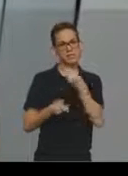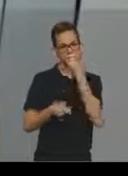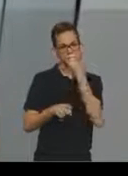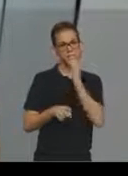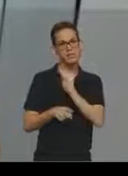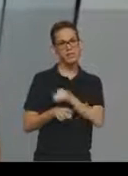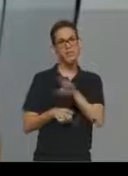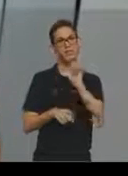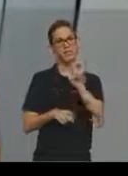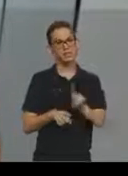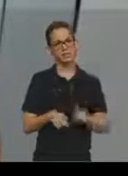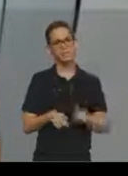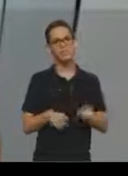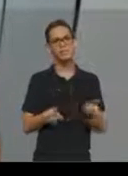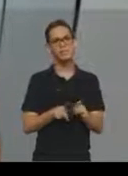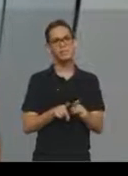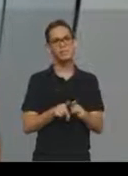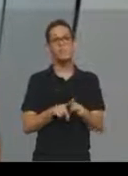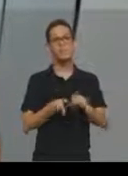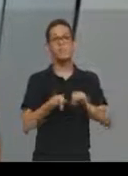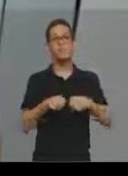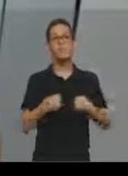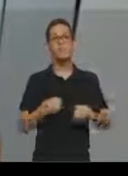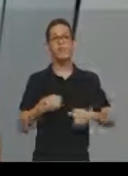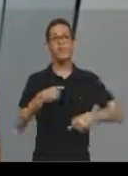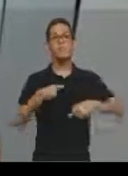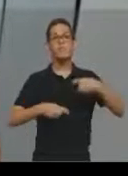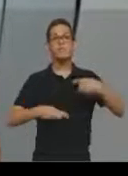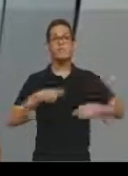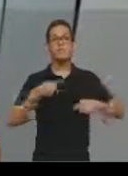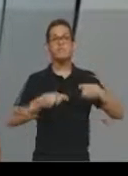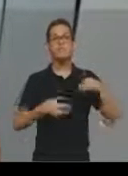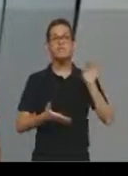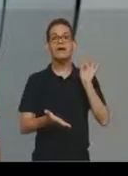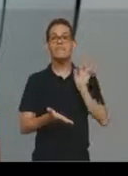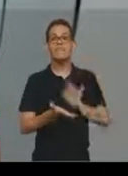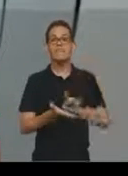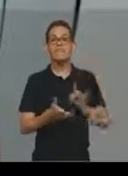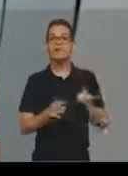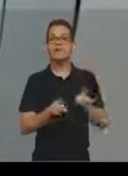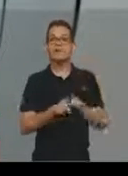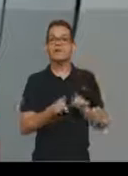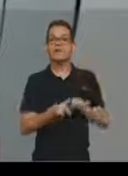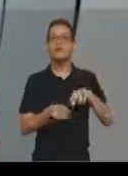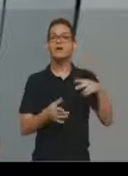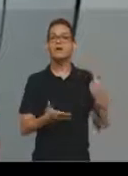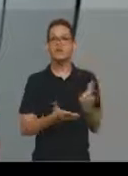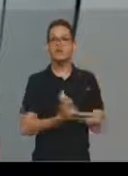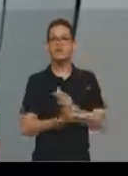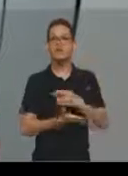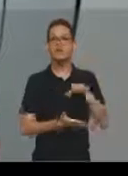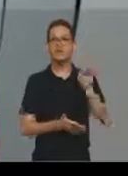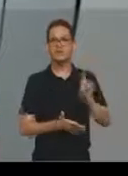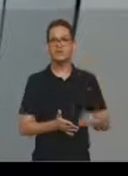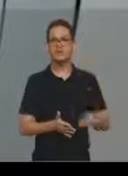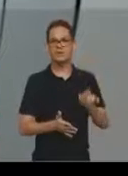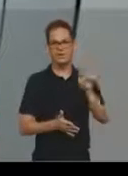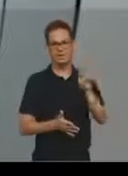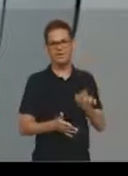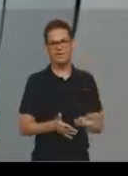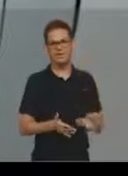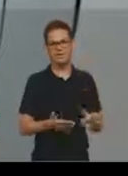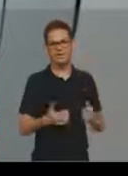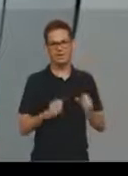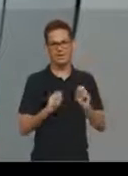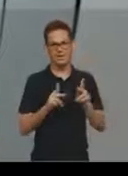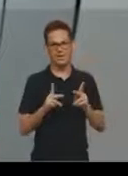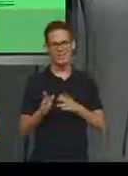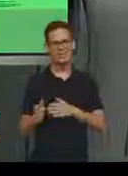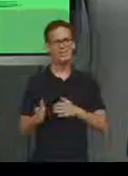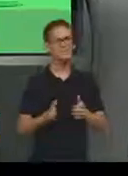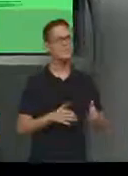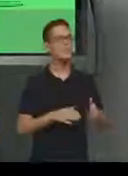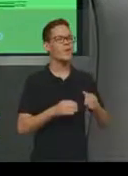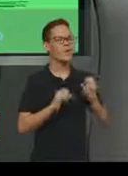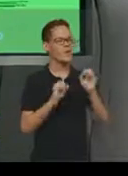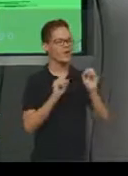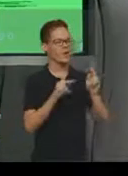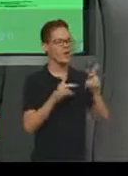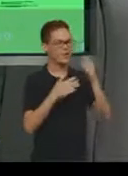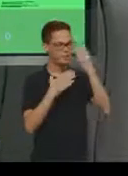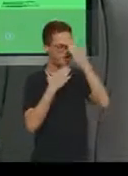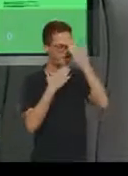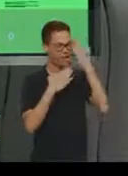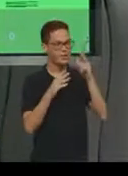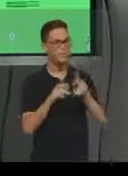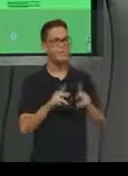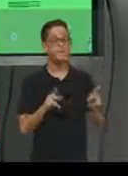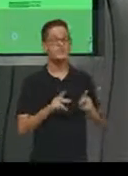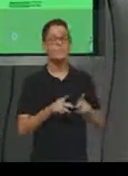sejam garantidos, sobre políticas afirmativas também para que esses direitos civis sejam garantidos. Ok, obrigada, professora